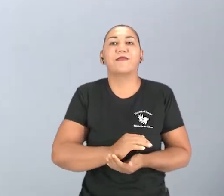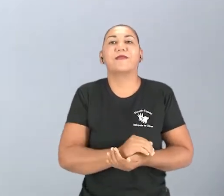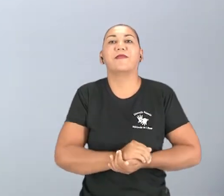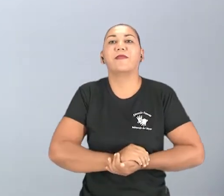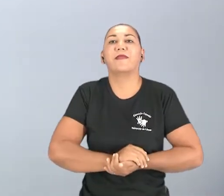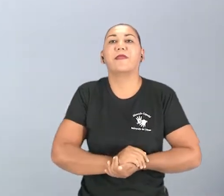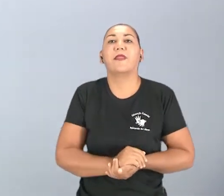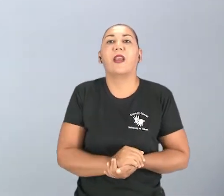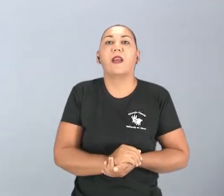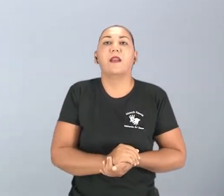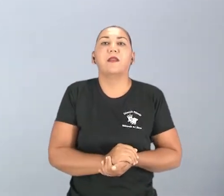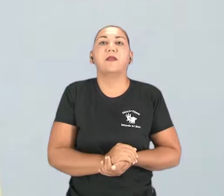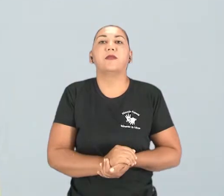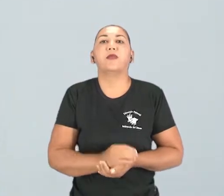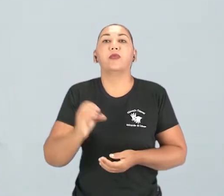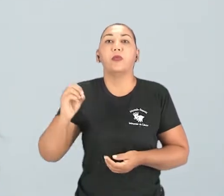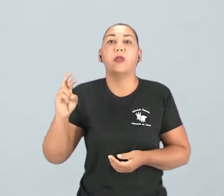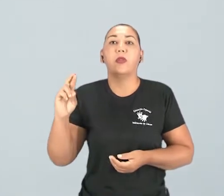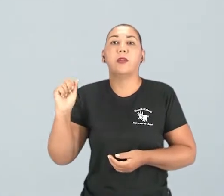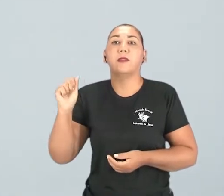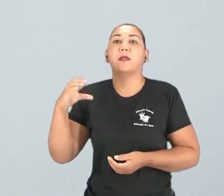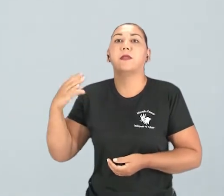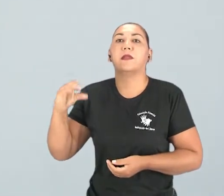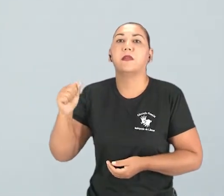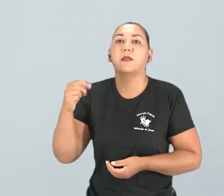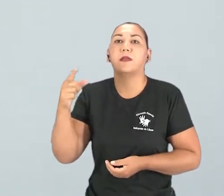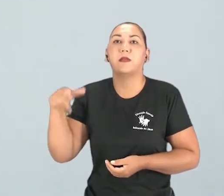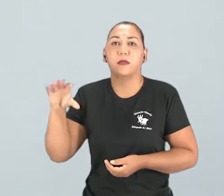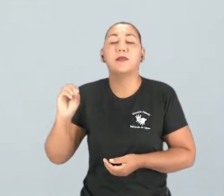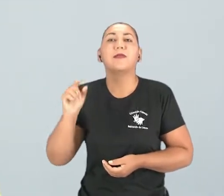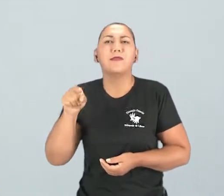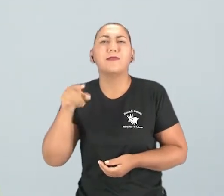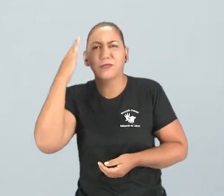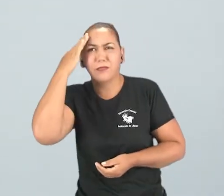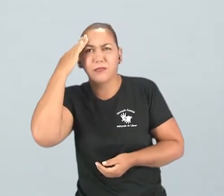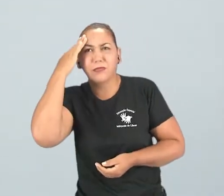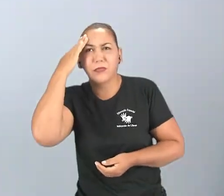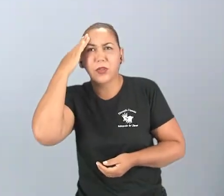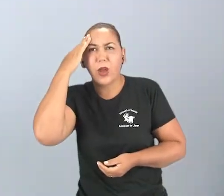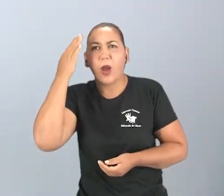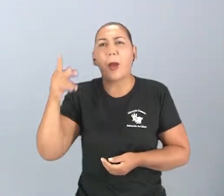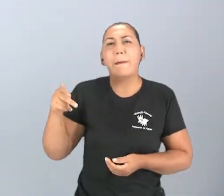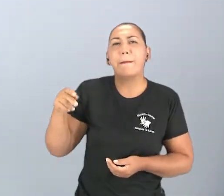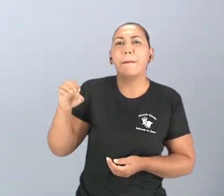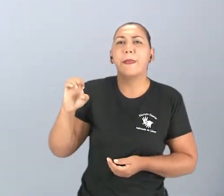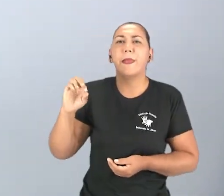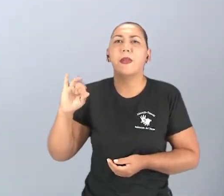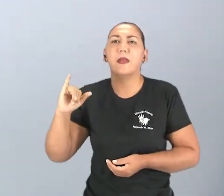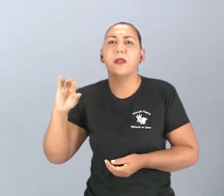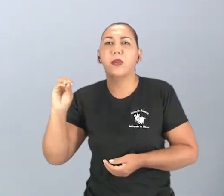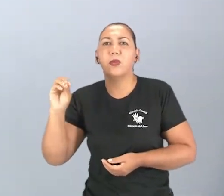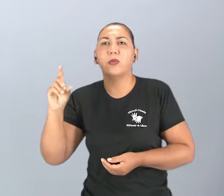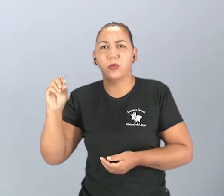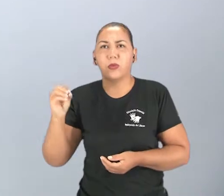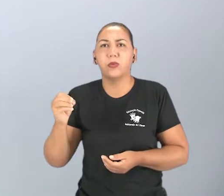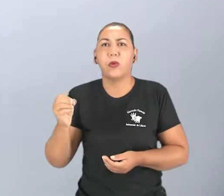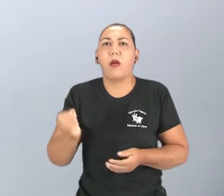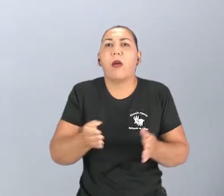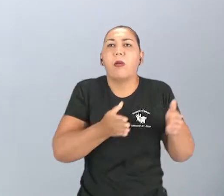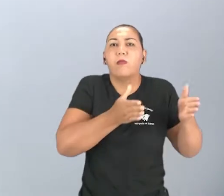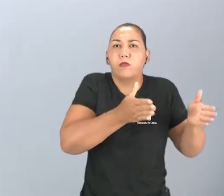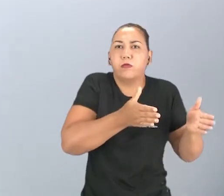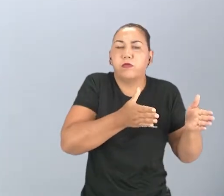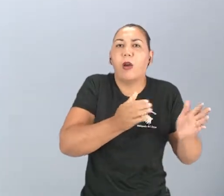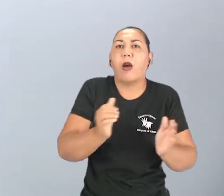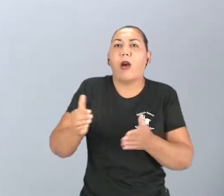sobre oração e período. Você já sabe o que é uma oração? E o que é um período? Sim, oração é essa que a gente